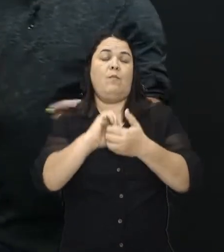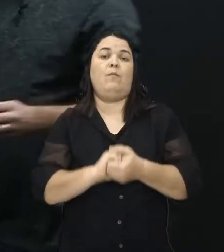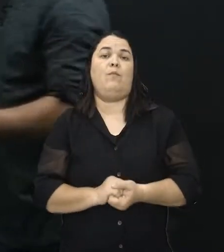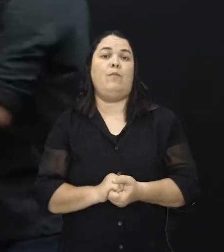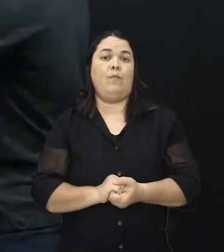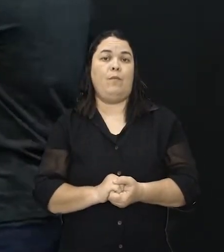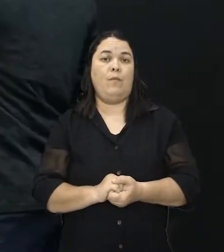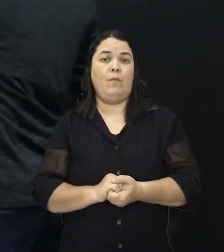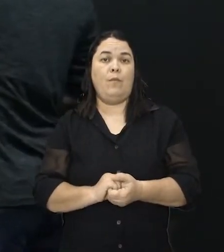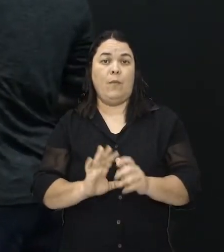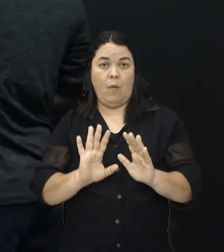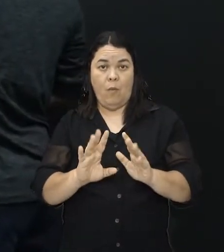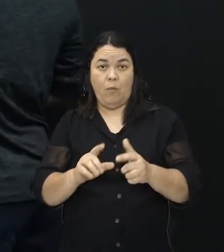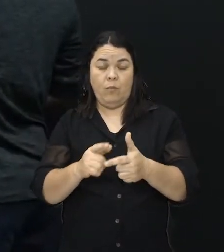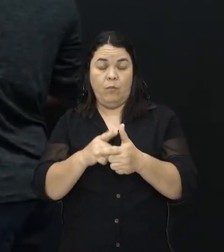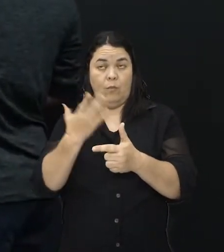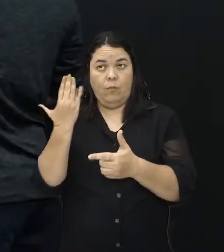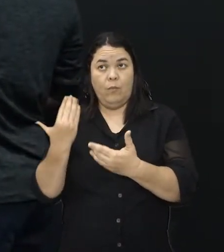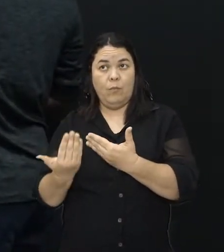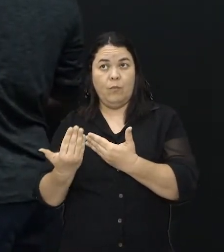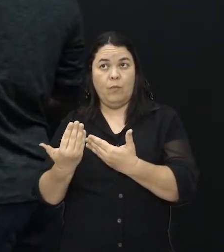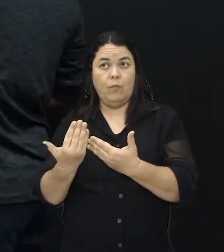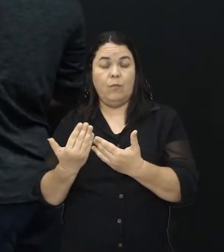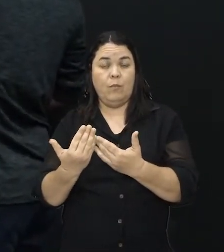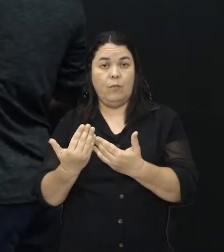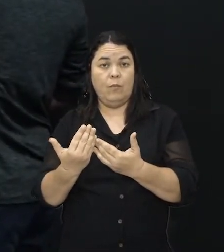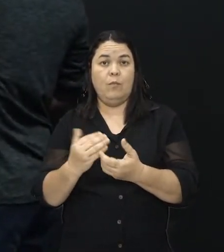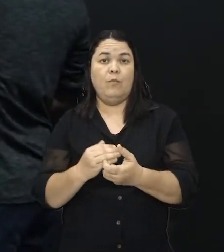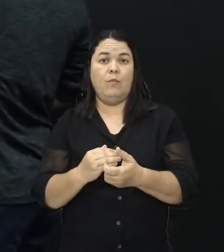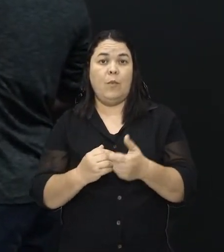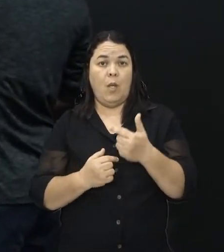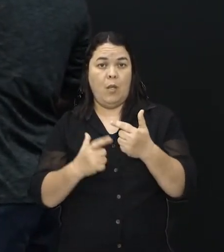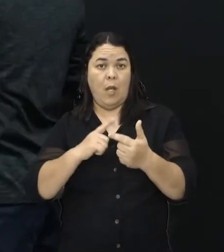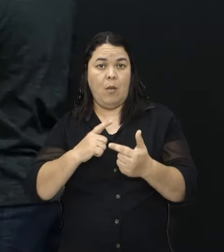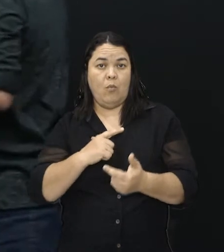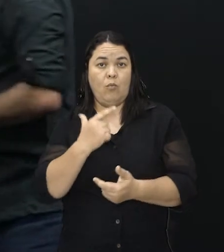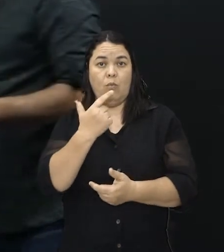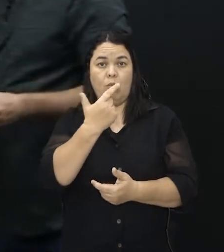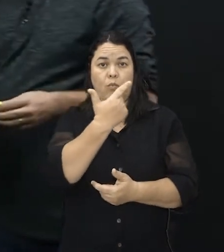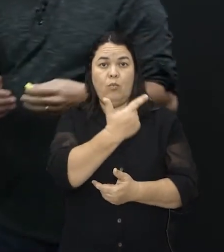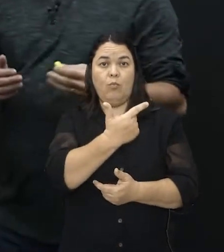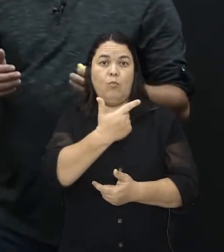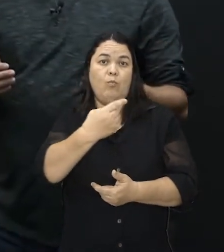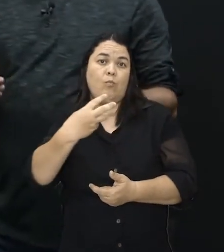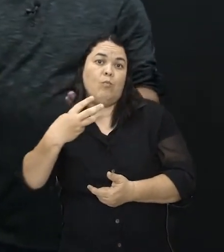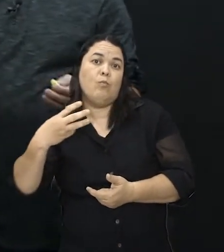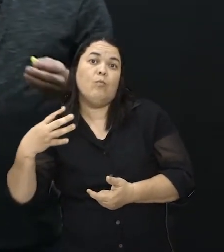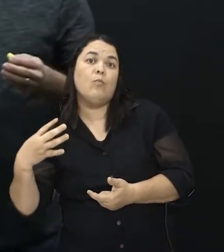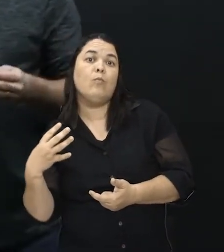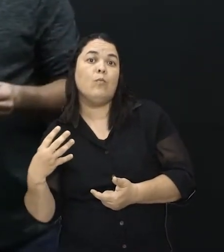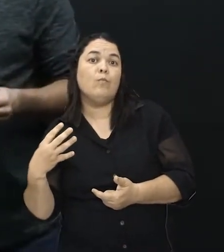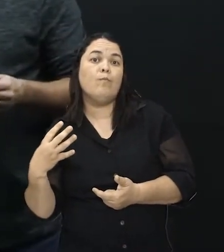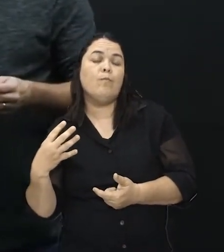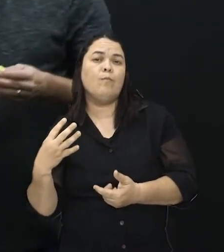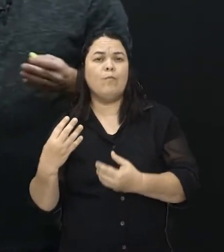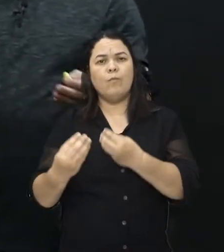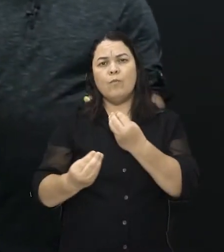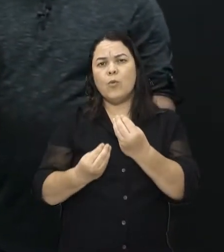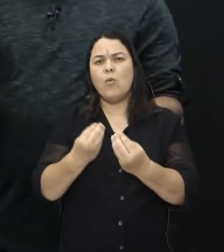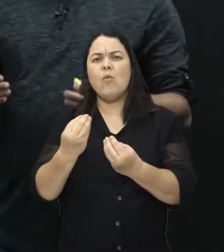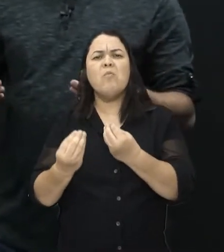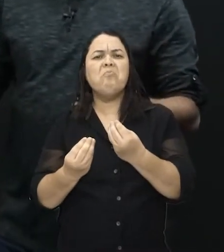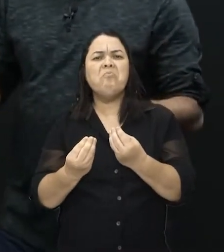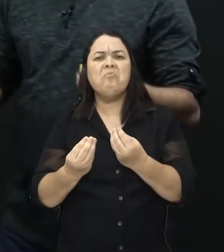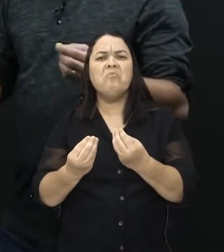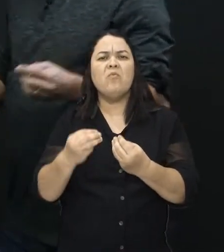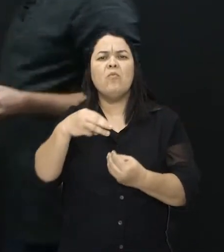desse problema. Então, reparem que eu tenho 2, 3 e 4. E fica melhor nós trabalharmos o